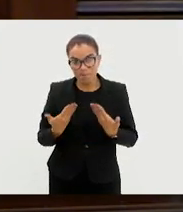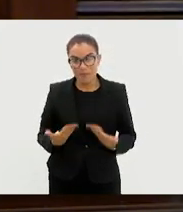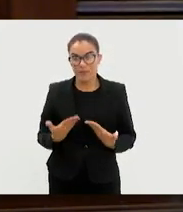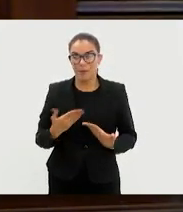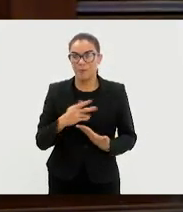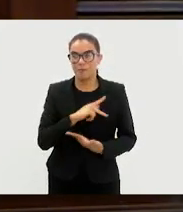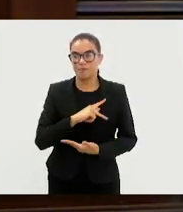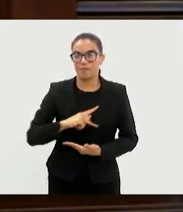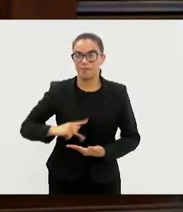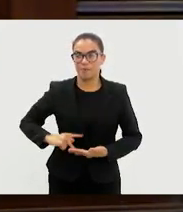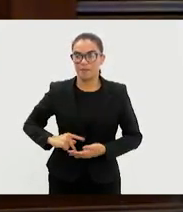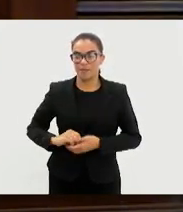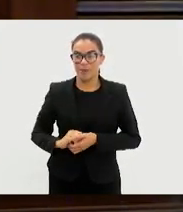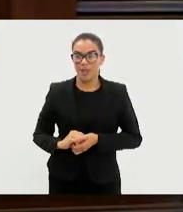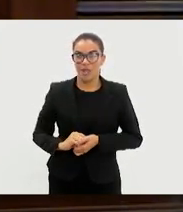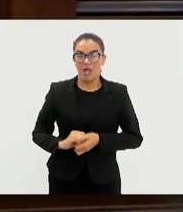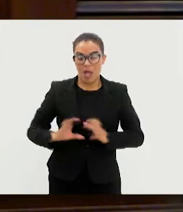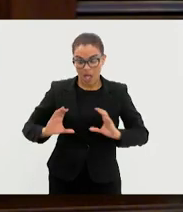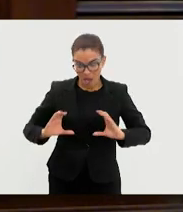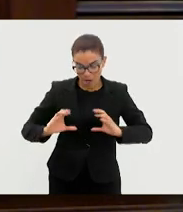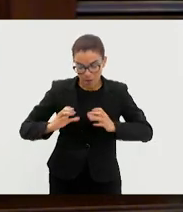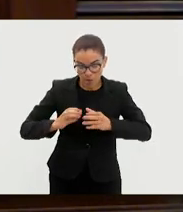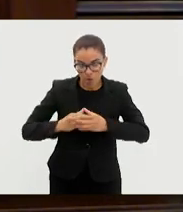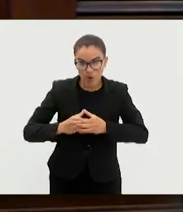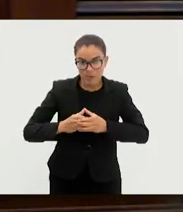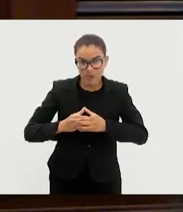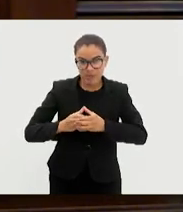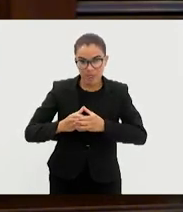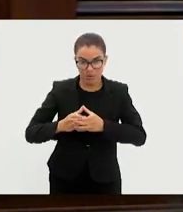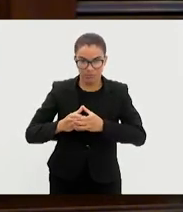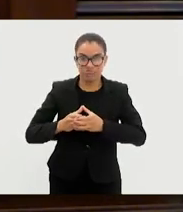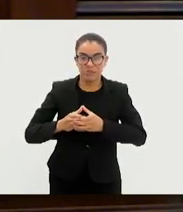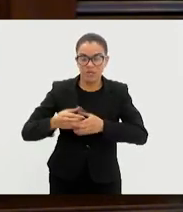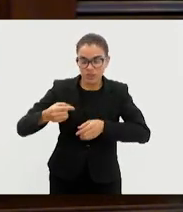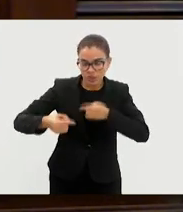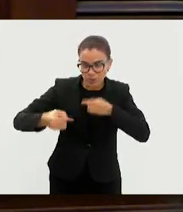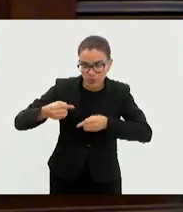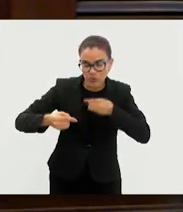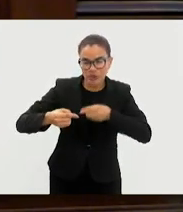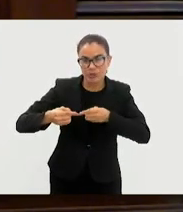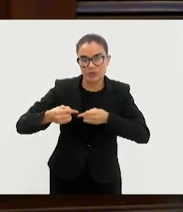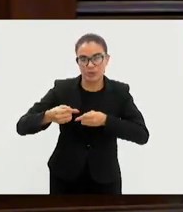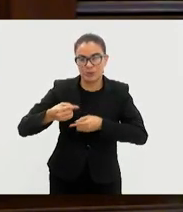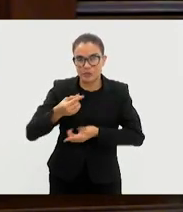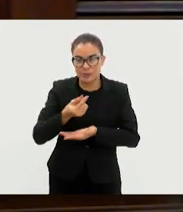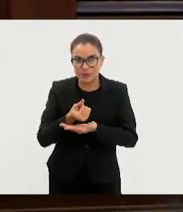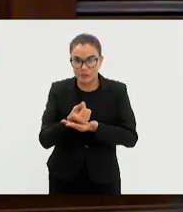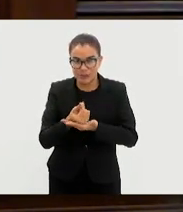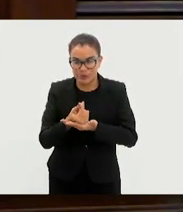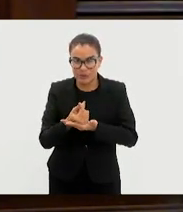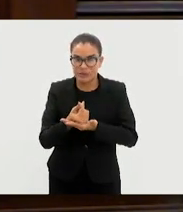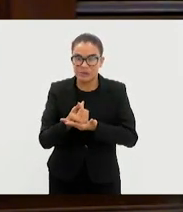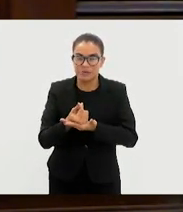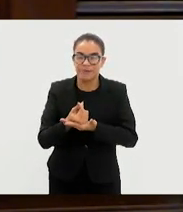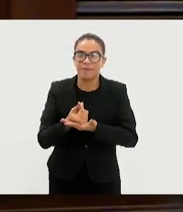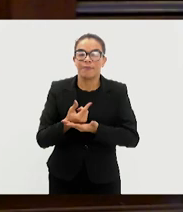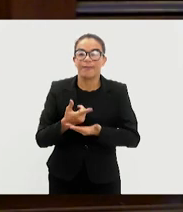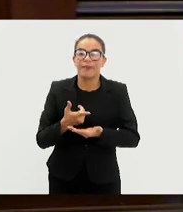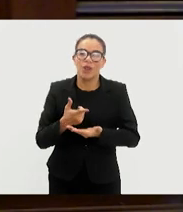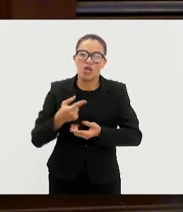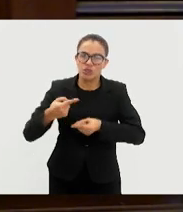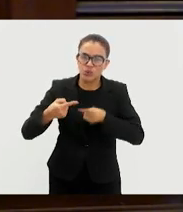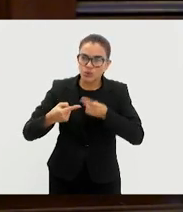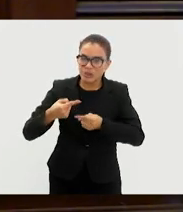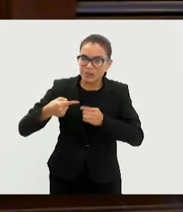na comissão de orçamento, discutimos essas questões de forma muito